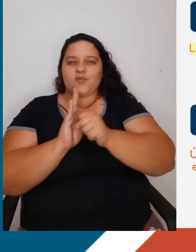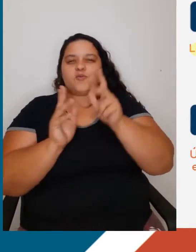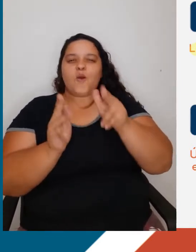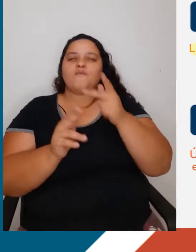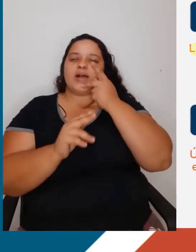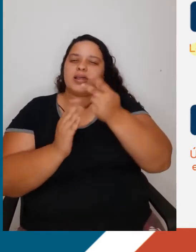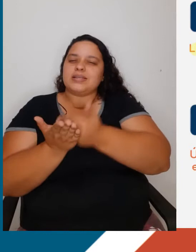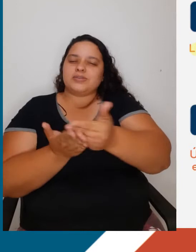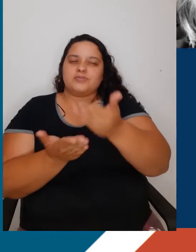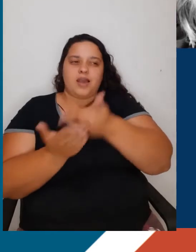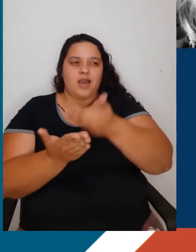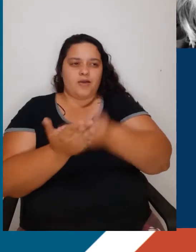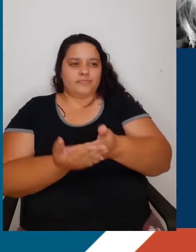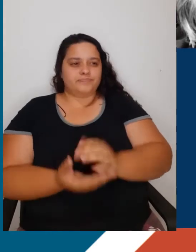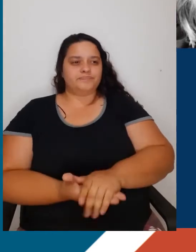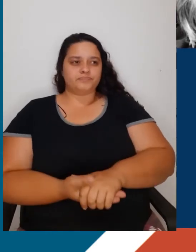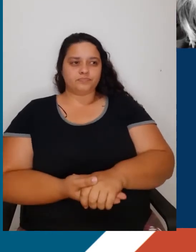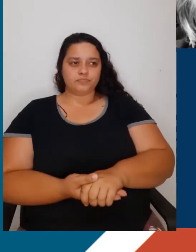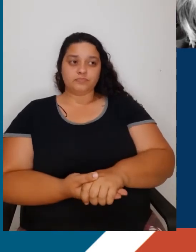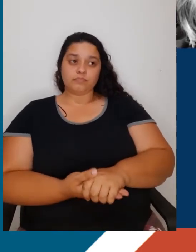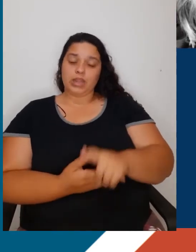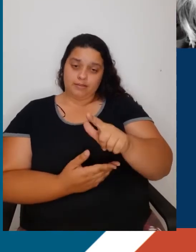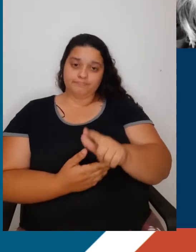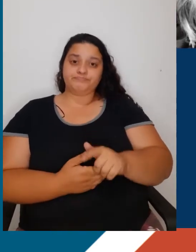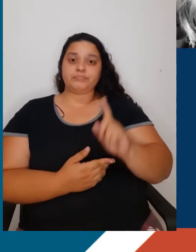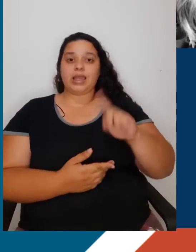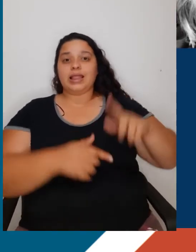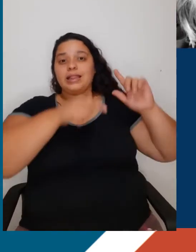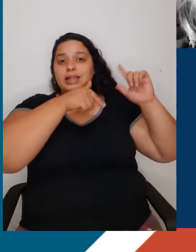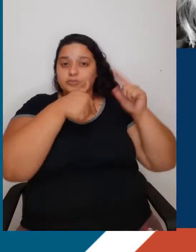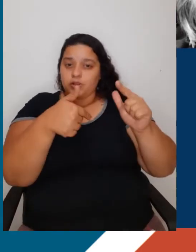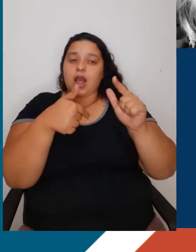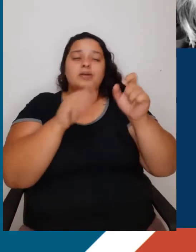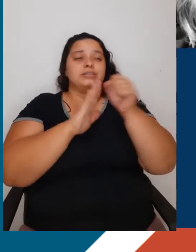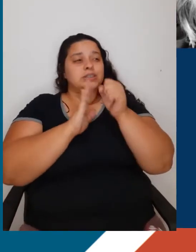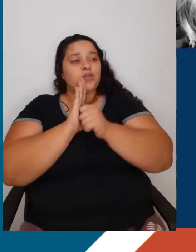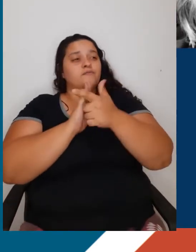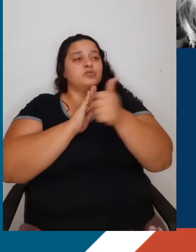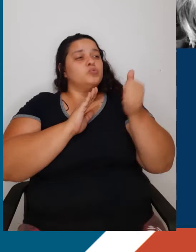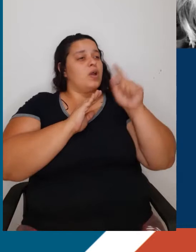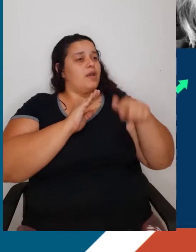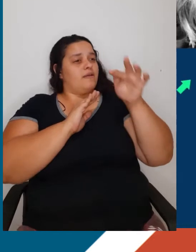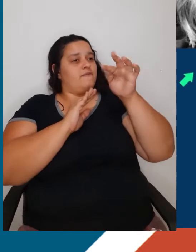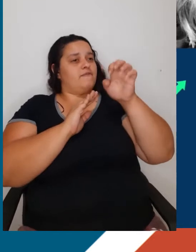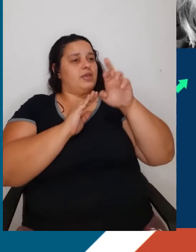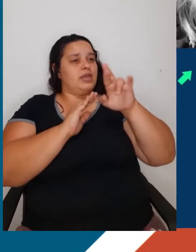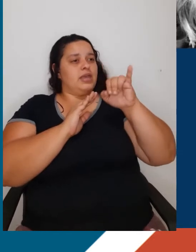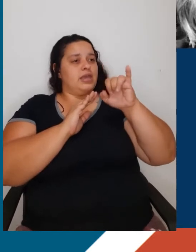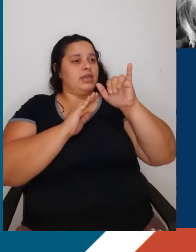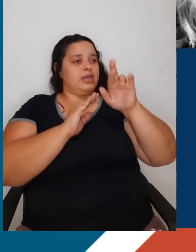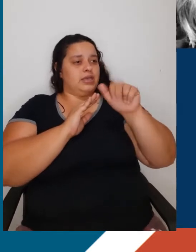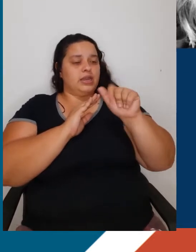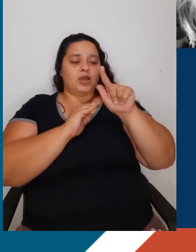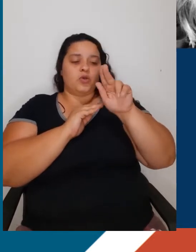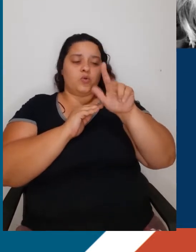sinalizamos no início dessa aula. Dessa abordagem tradicional, um dos escritores que mais impactaram o século XXI foi Ferreira Goulart. O autor